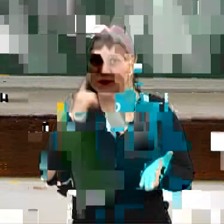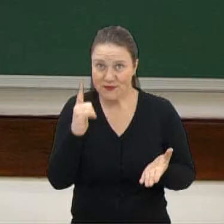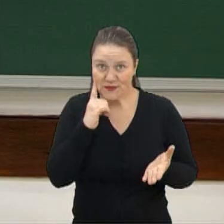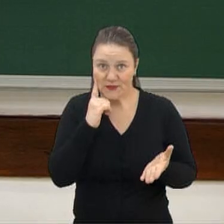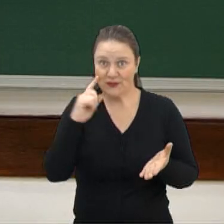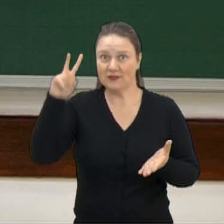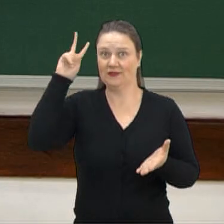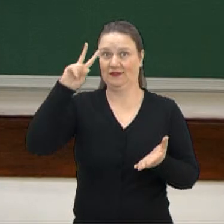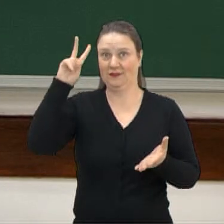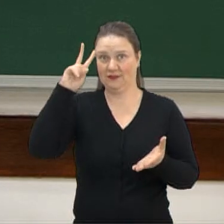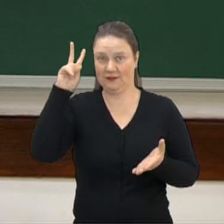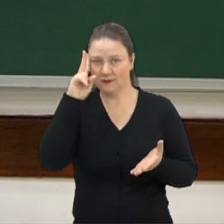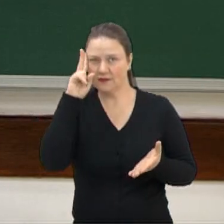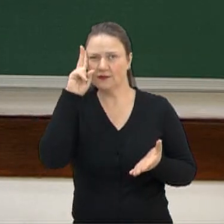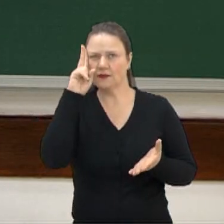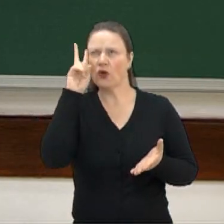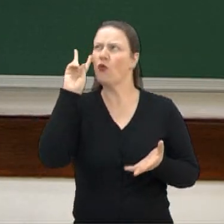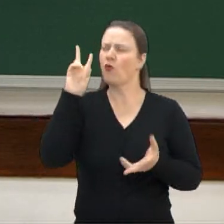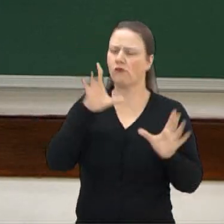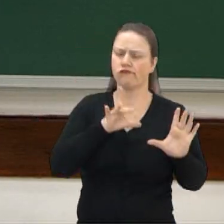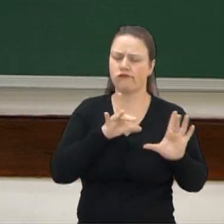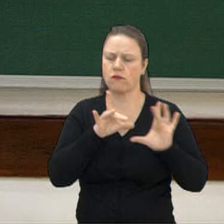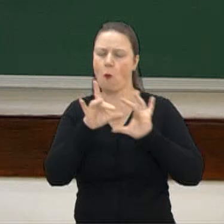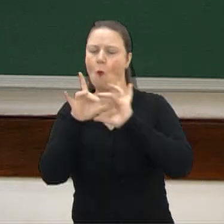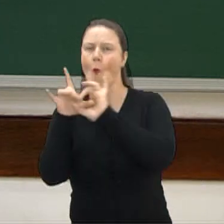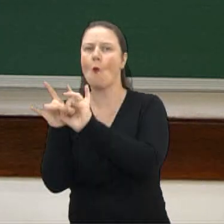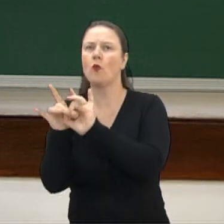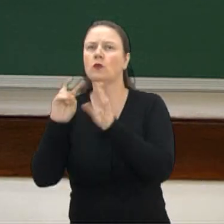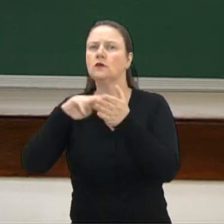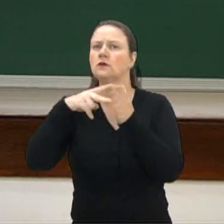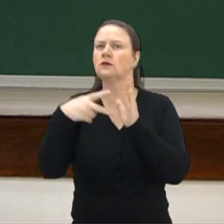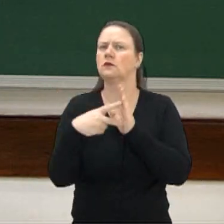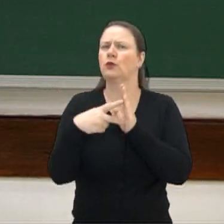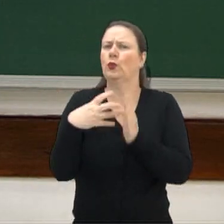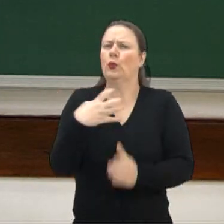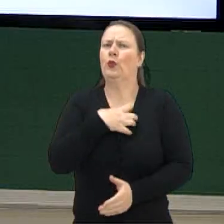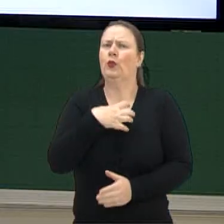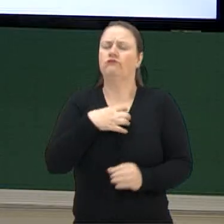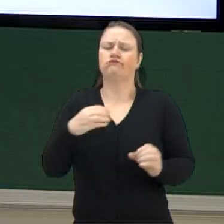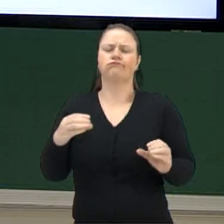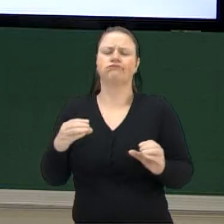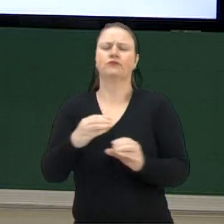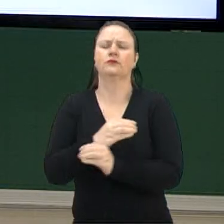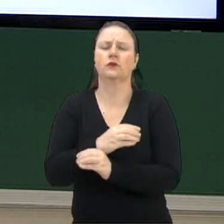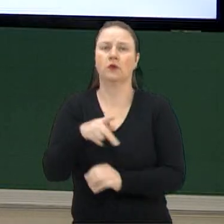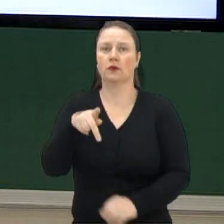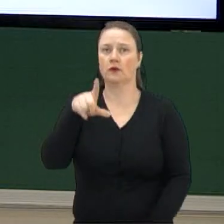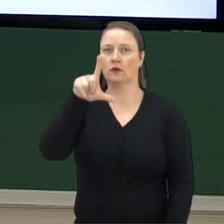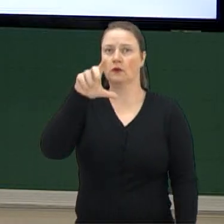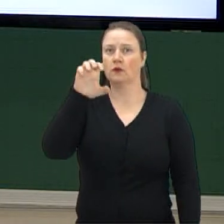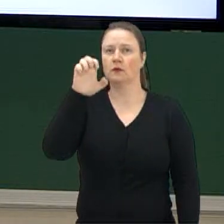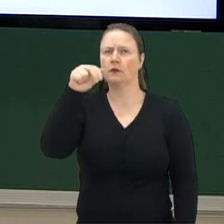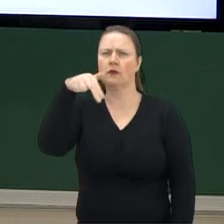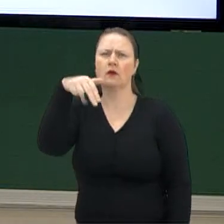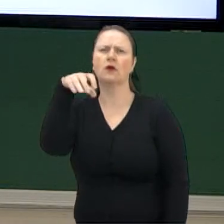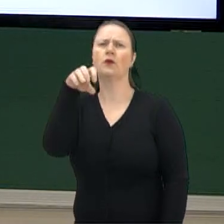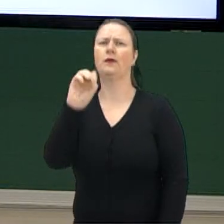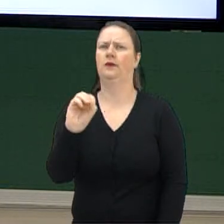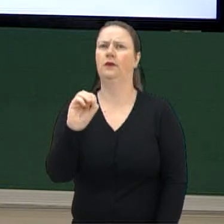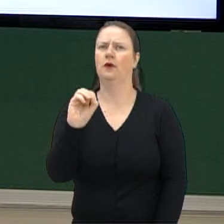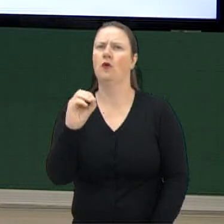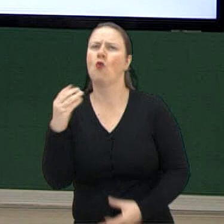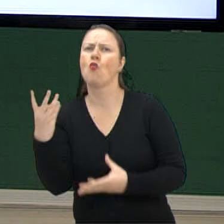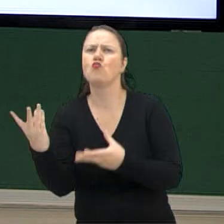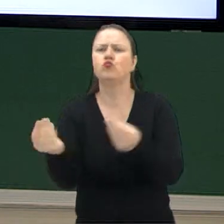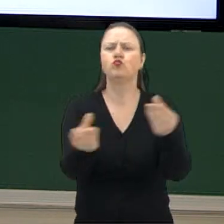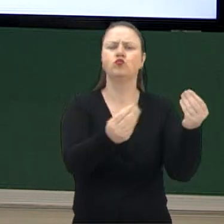Conseguiram lembrar aí? Conseguiram ver pelo contexto o que significa esse de modo pleno? Já ouviram isso de modo pleno ou muito